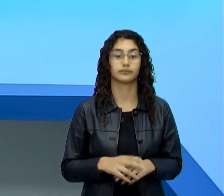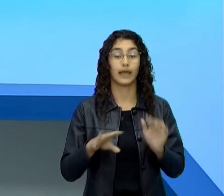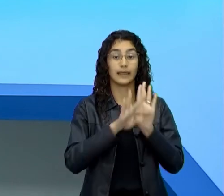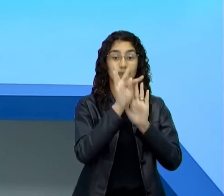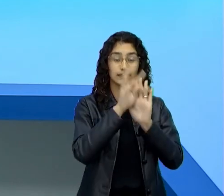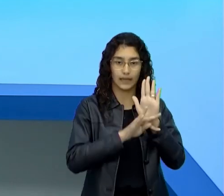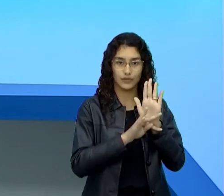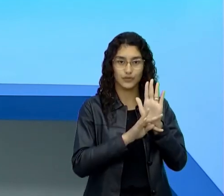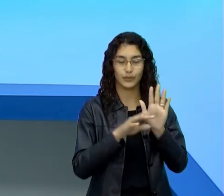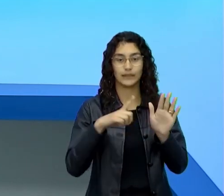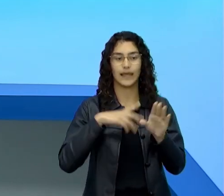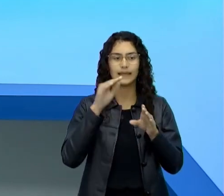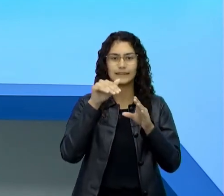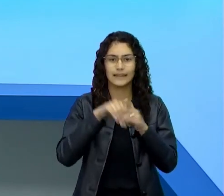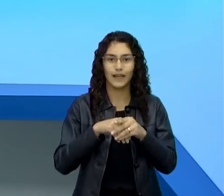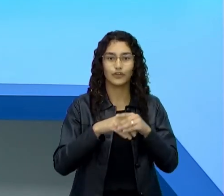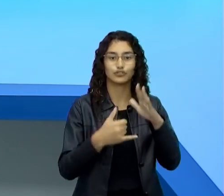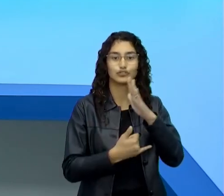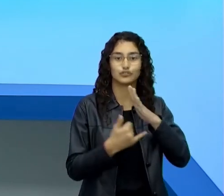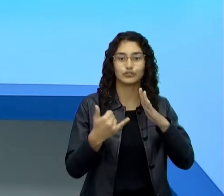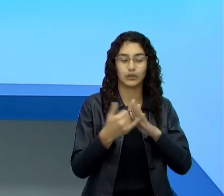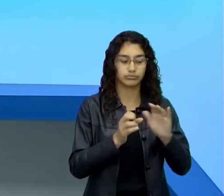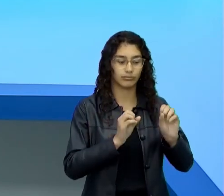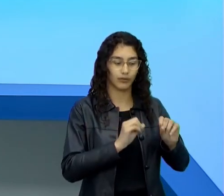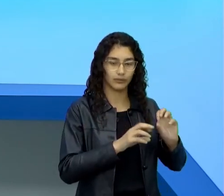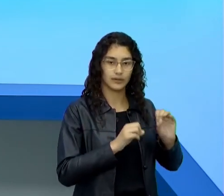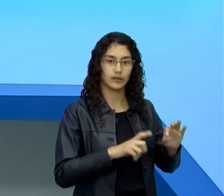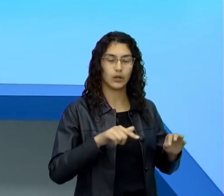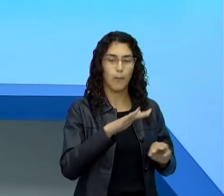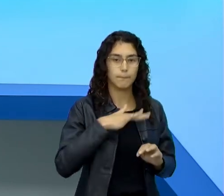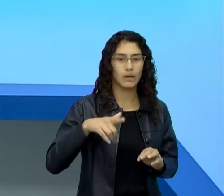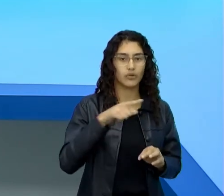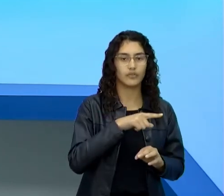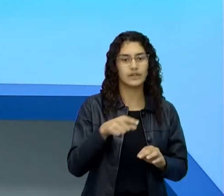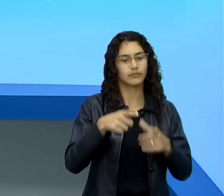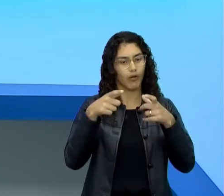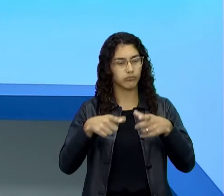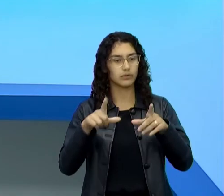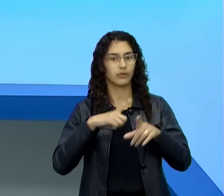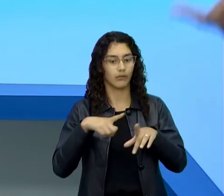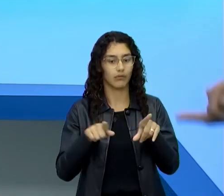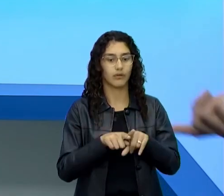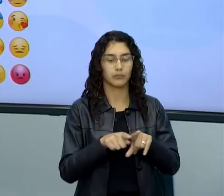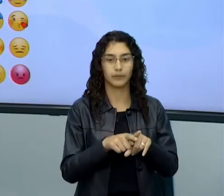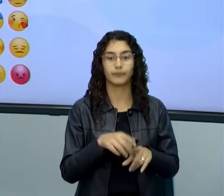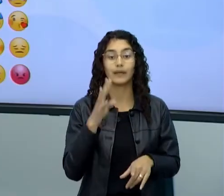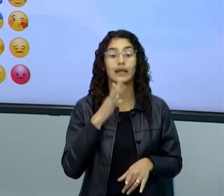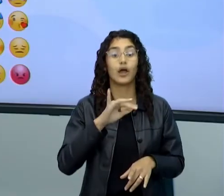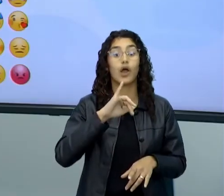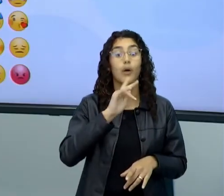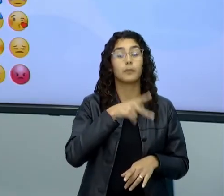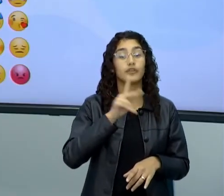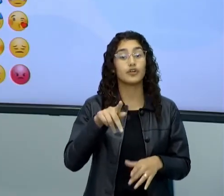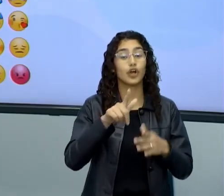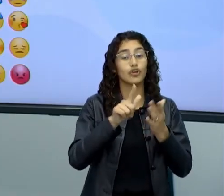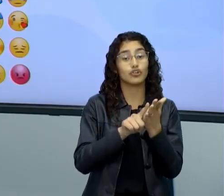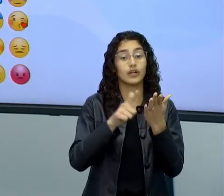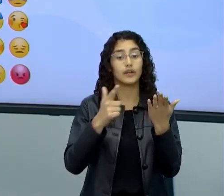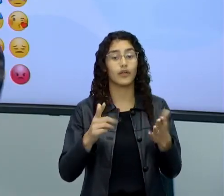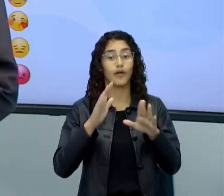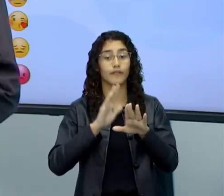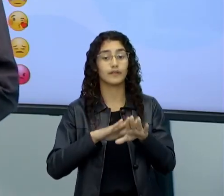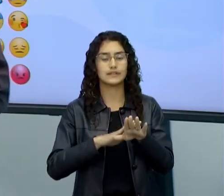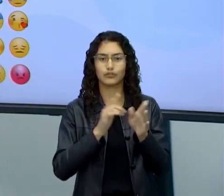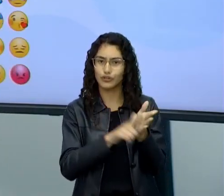textos formatados dentro de instituições da educação. Então, é espaço que você vai ocupar também. Que o ocupar. Legal que é o professor de jornalismo. Isso.